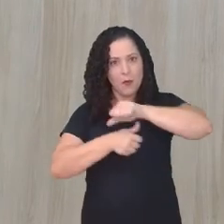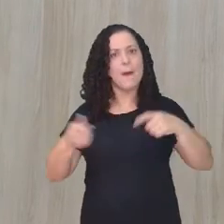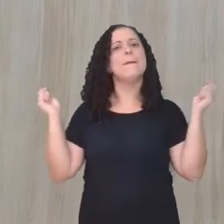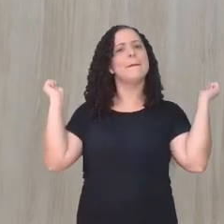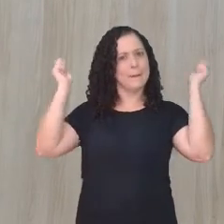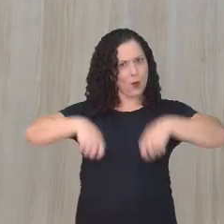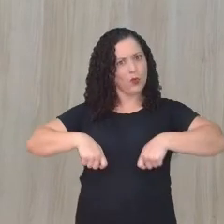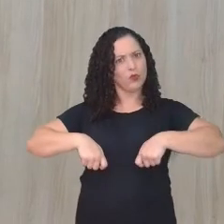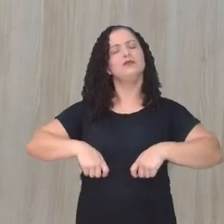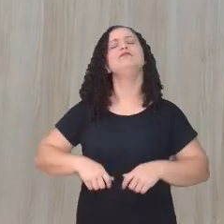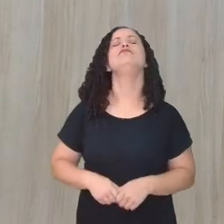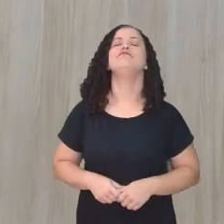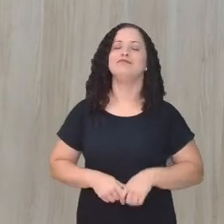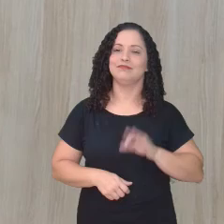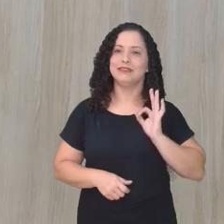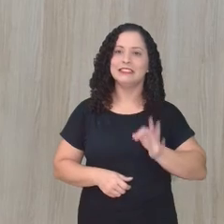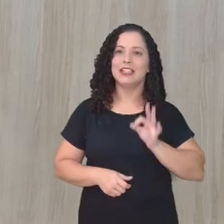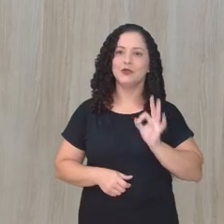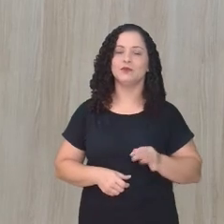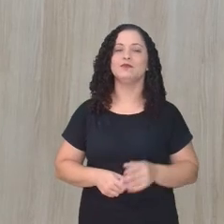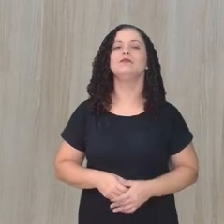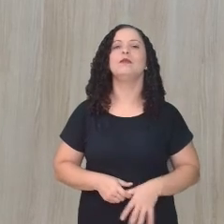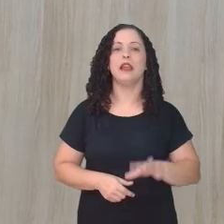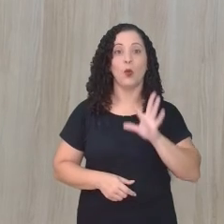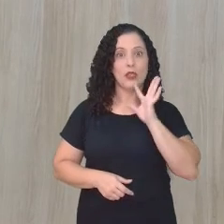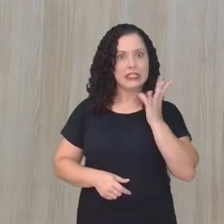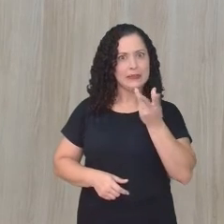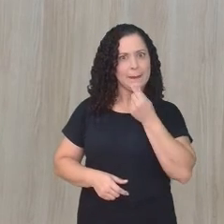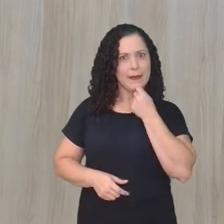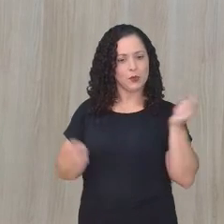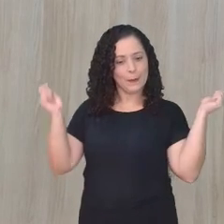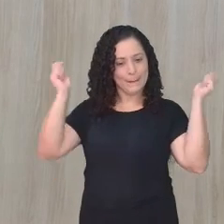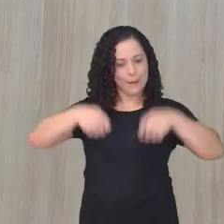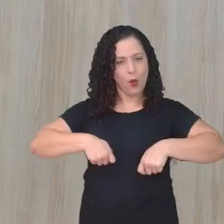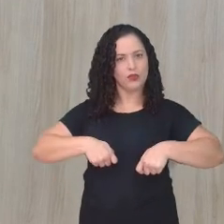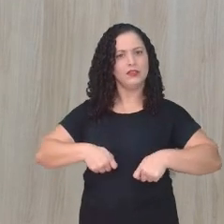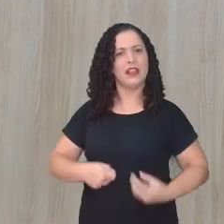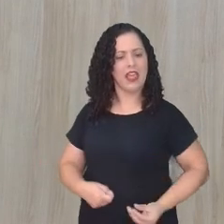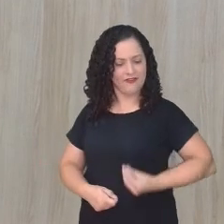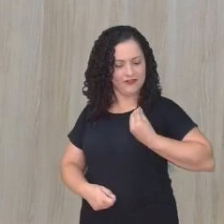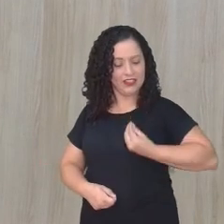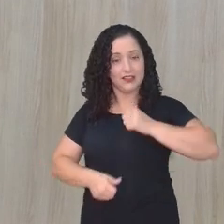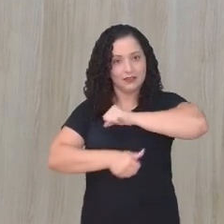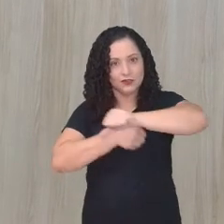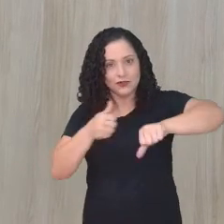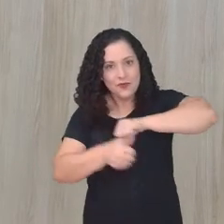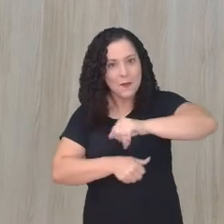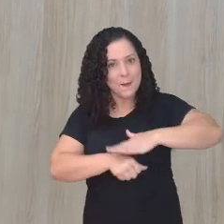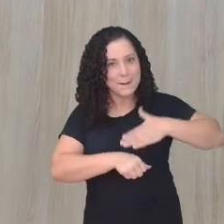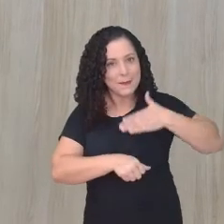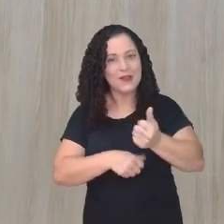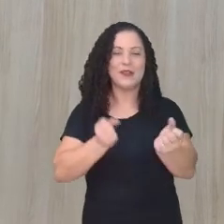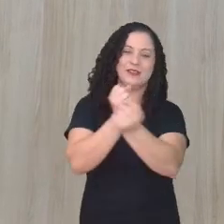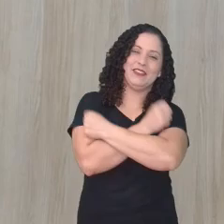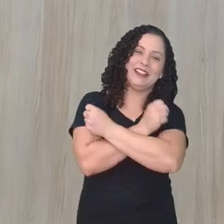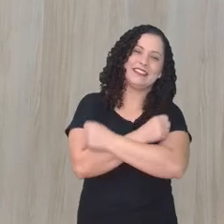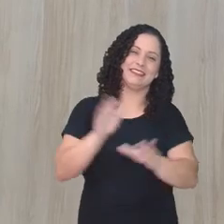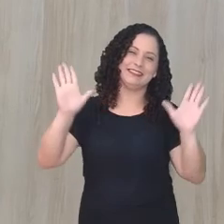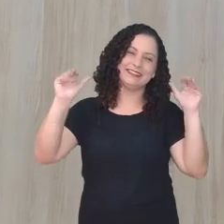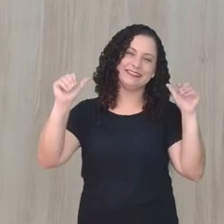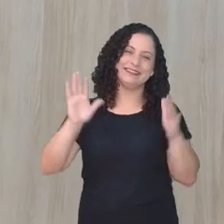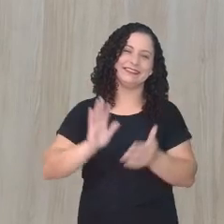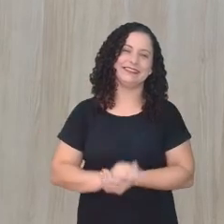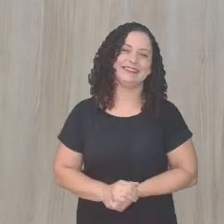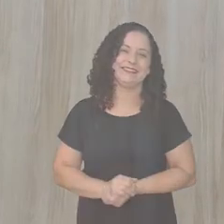que eu construí essa frase hoje. Conhecimento é poder e pode transformar a sua vida. Então, um abração para todos.